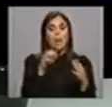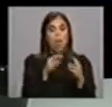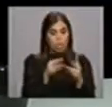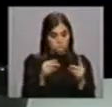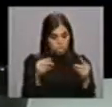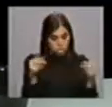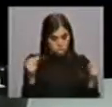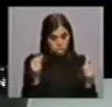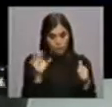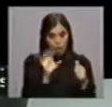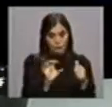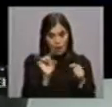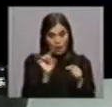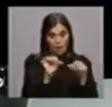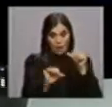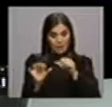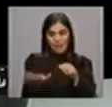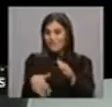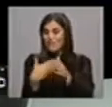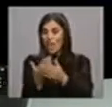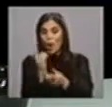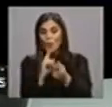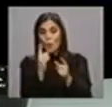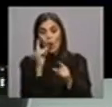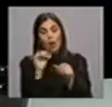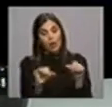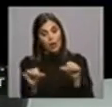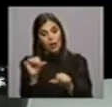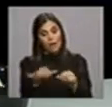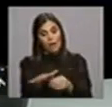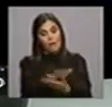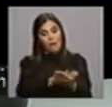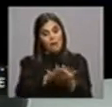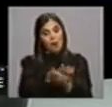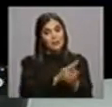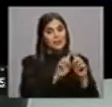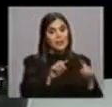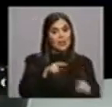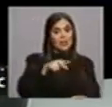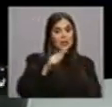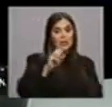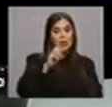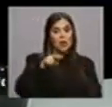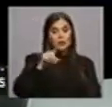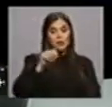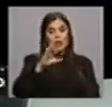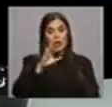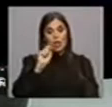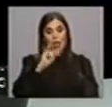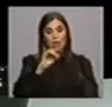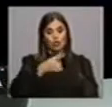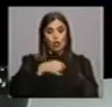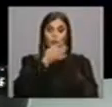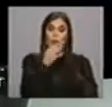fundo, aquele tipo de elemento químico e dá origem a um elemento químico diferente, o néon e o hélio, como nós referimos há bocado.